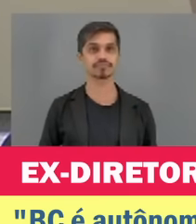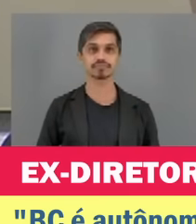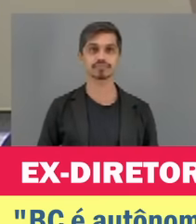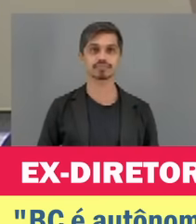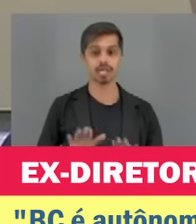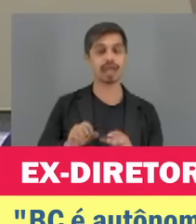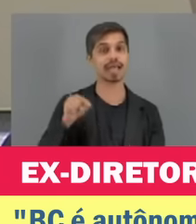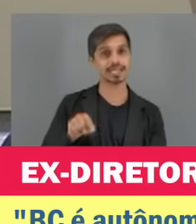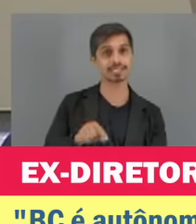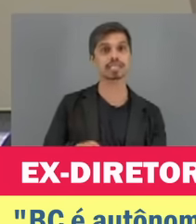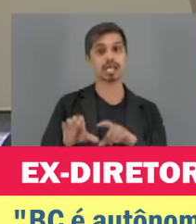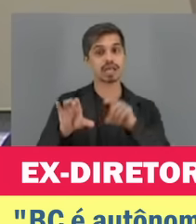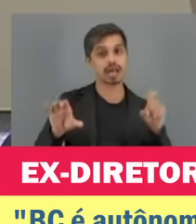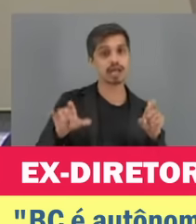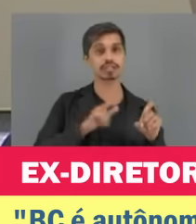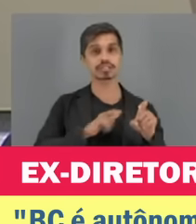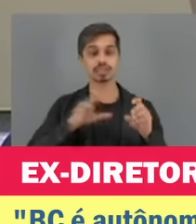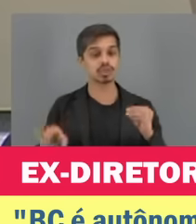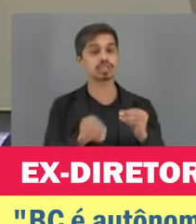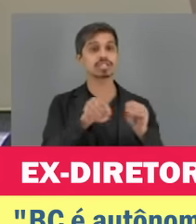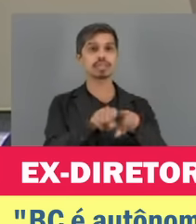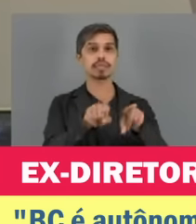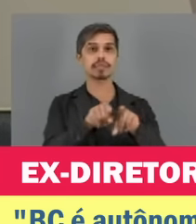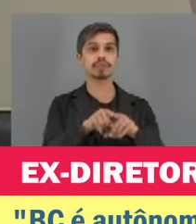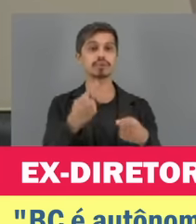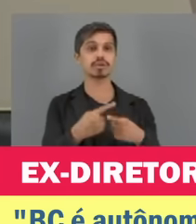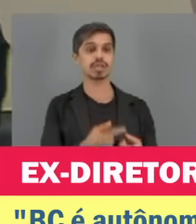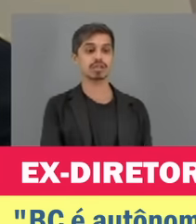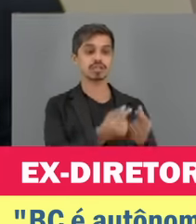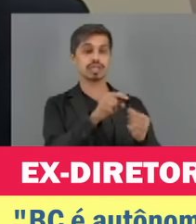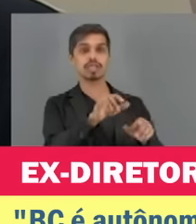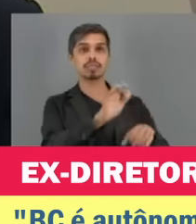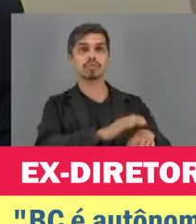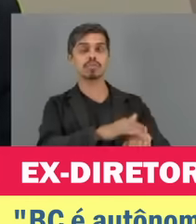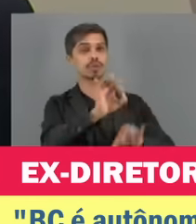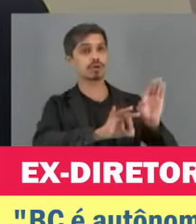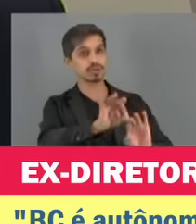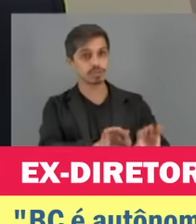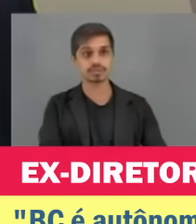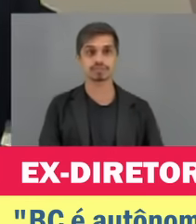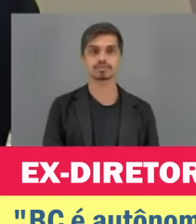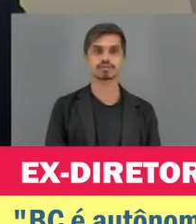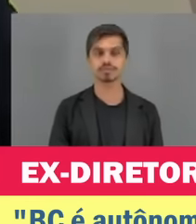essa autonomia é ampliada pela inclusão da dimensão orçamentária e financeira do Banco Central, da autonomia do Banco Central.